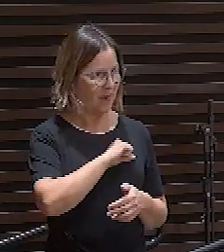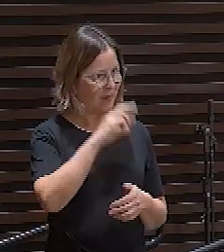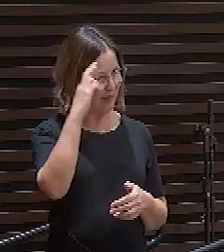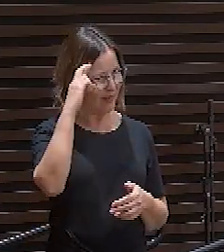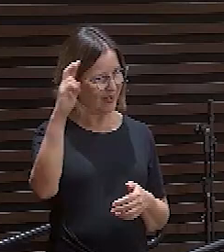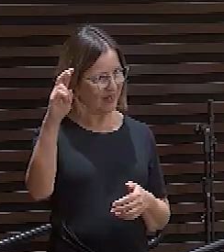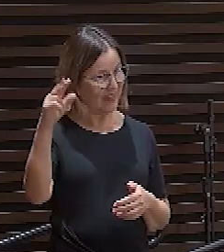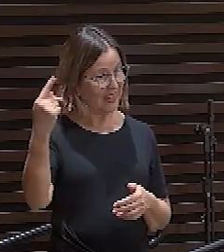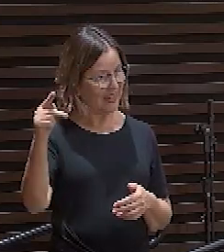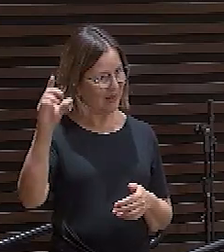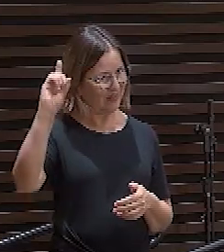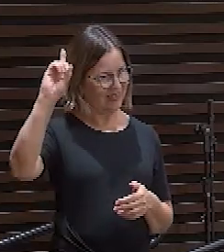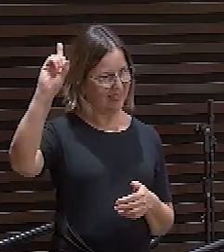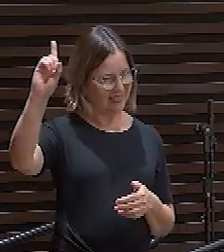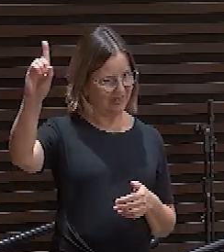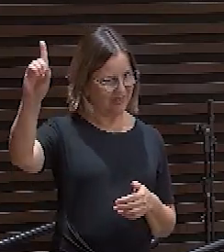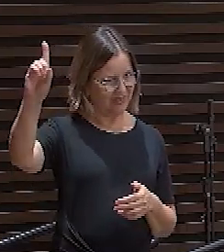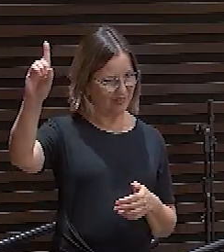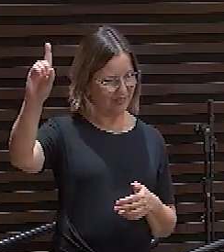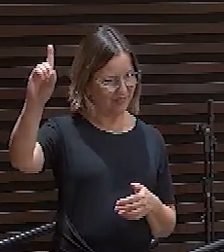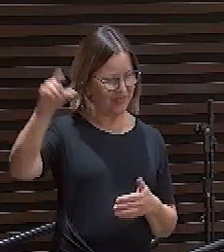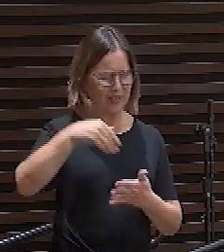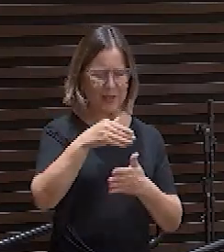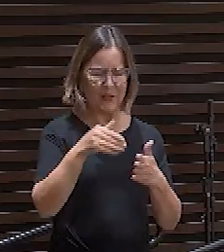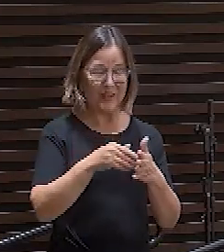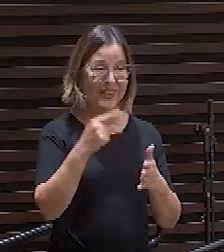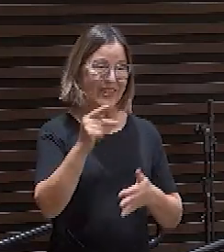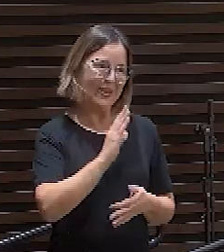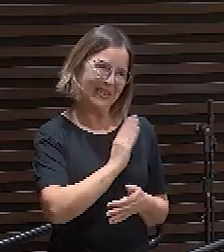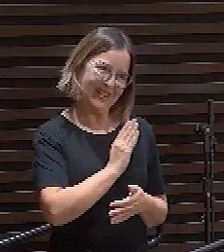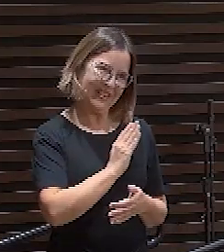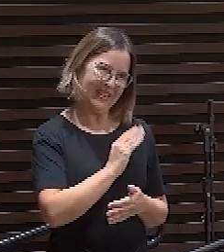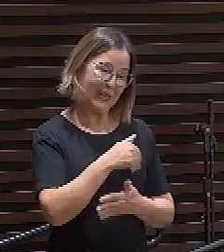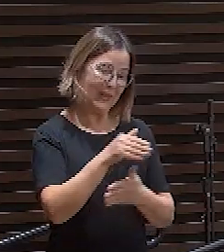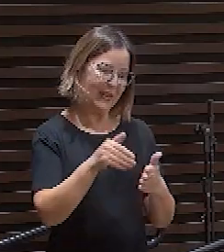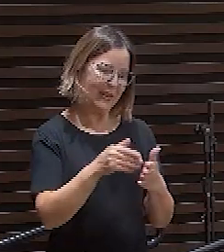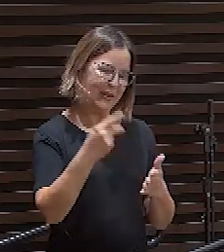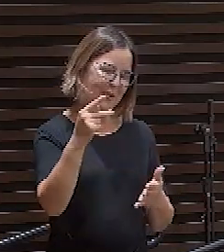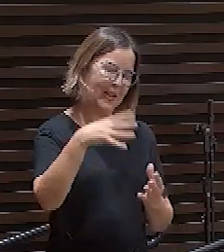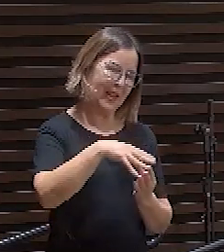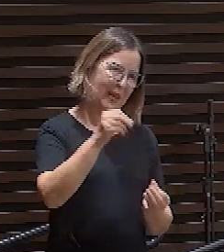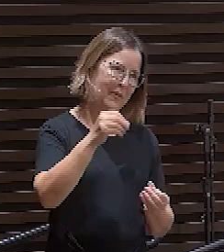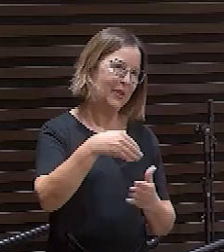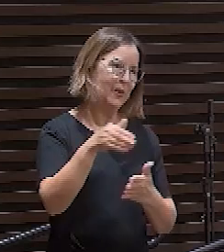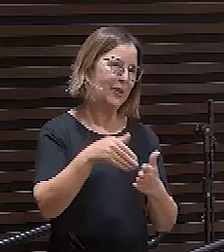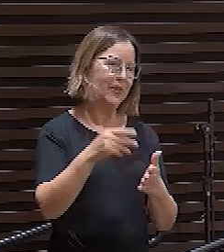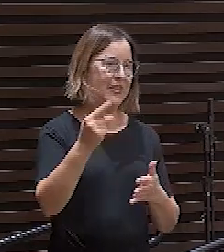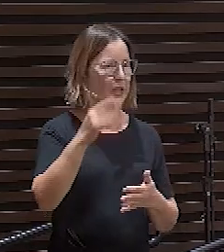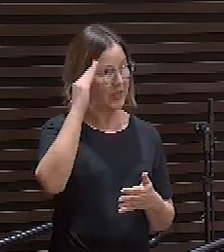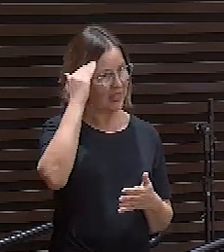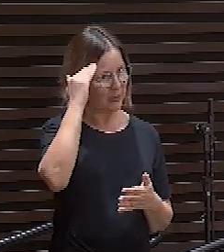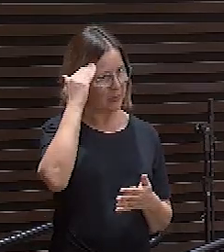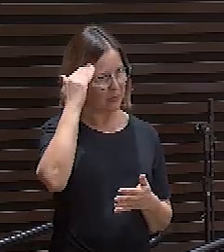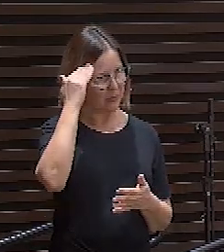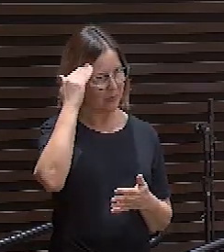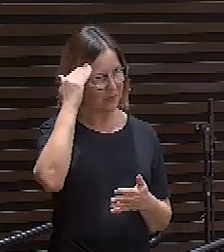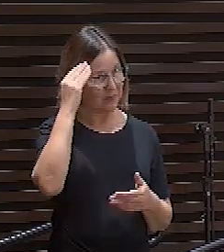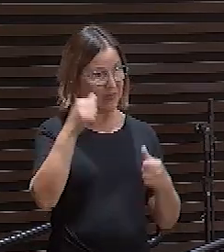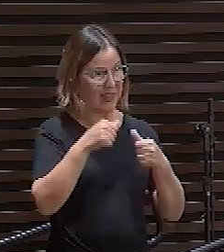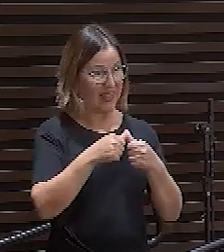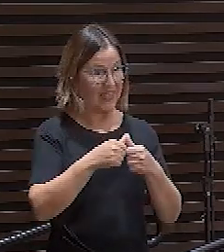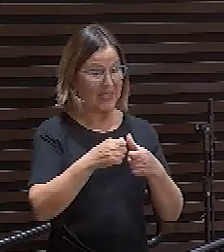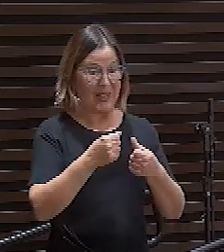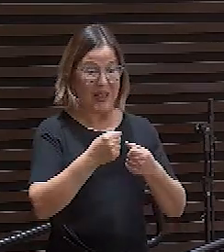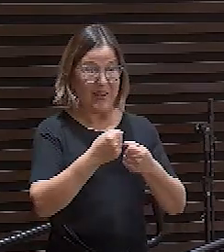Senhor teu Deus de todo o teu coração, de toda a tua alma, de todo o teu entendimento. Este é o